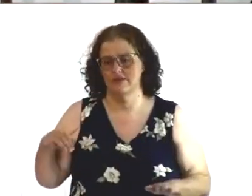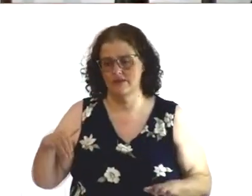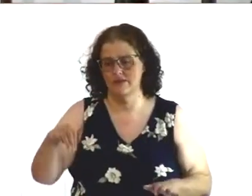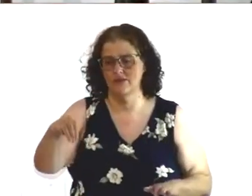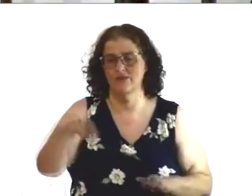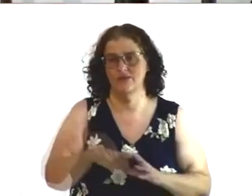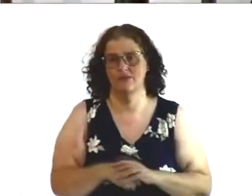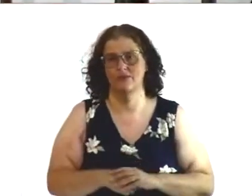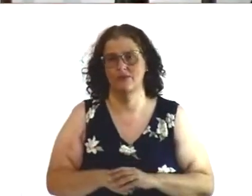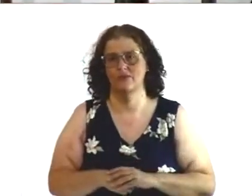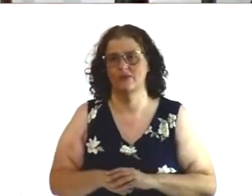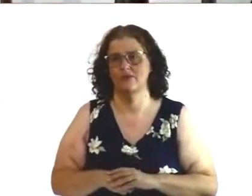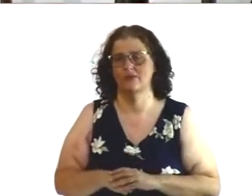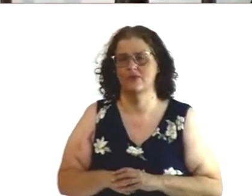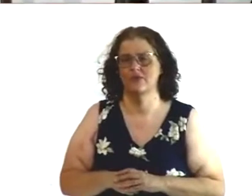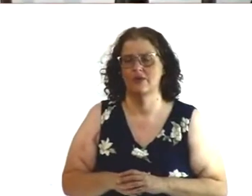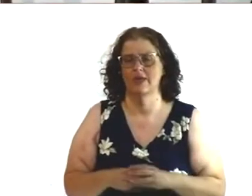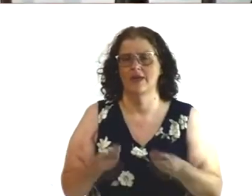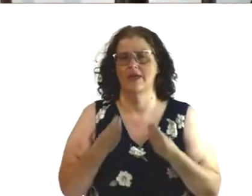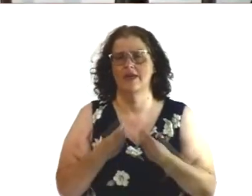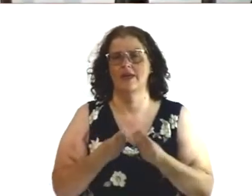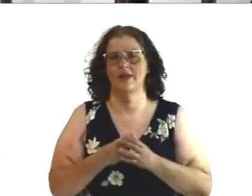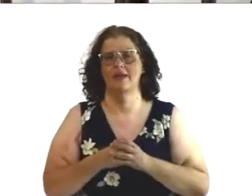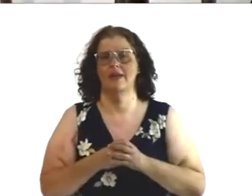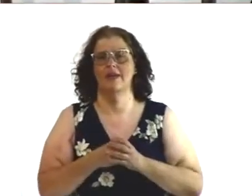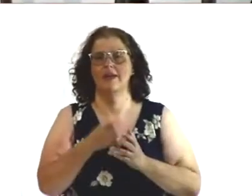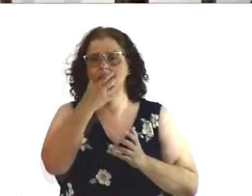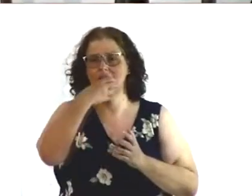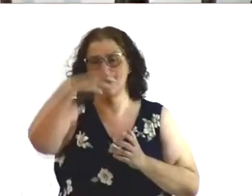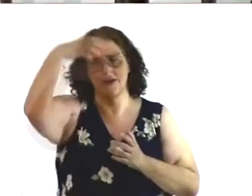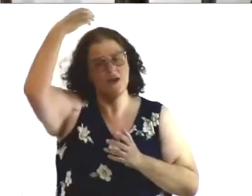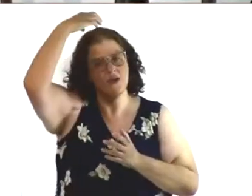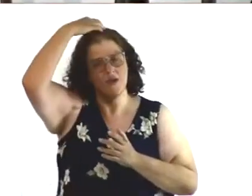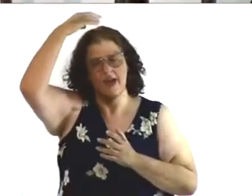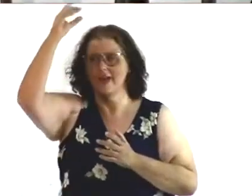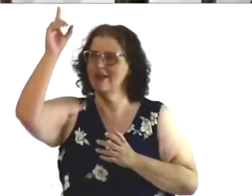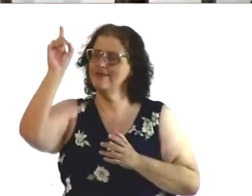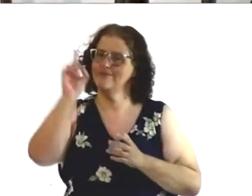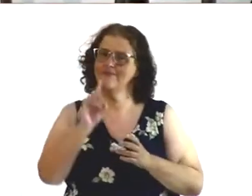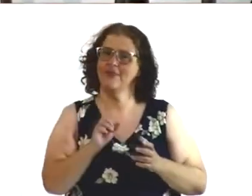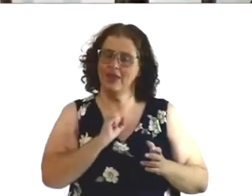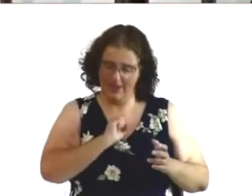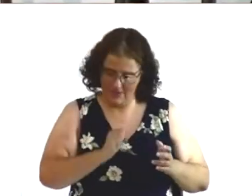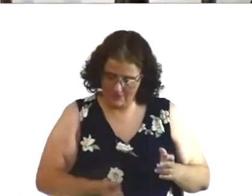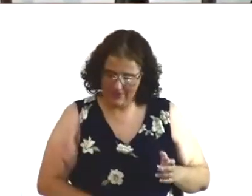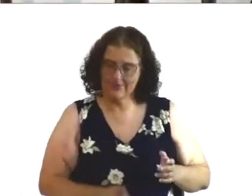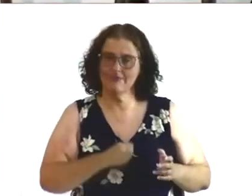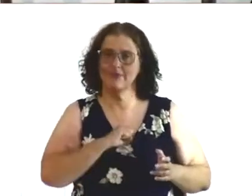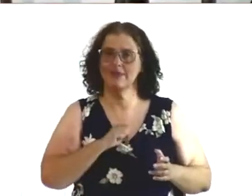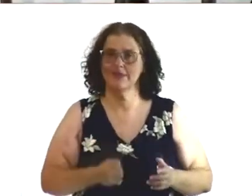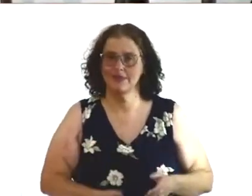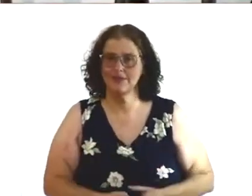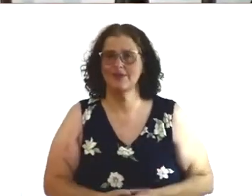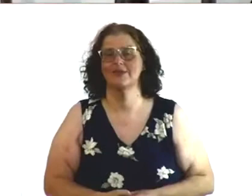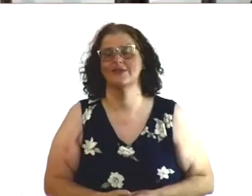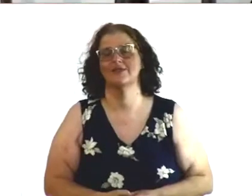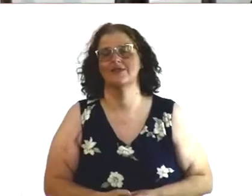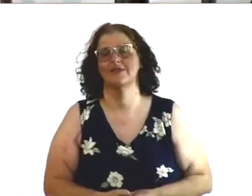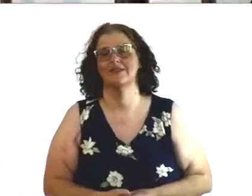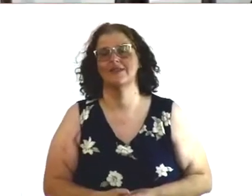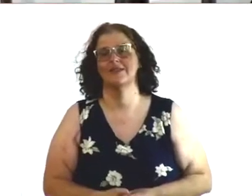gente sabe quem é o menino, é o rei que haveria de vir, é o sacerdote que expia o